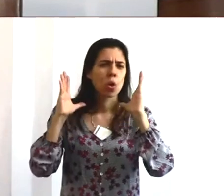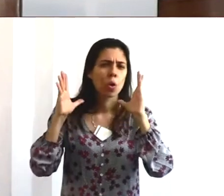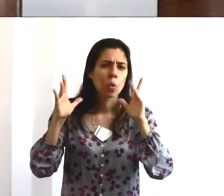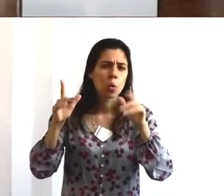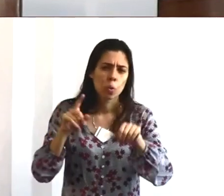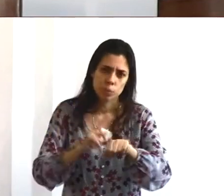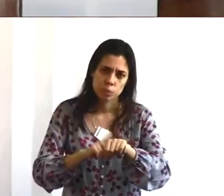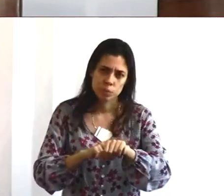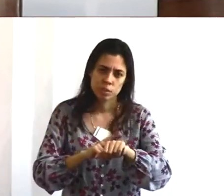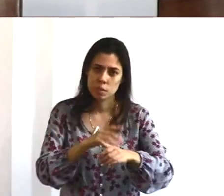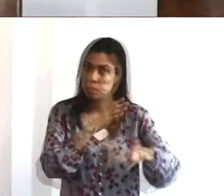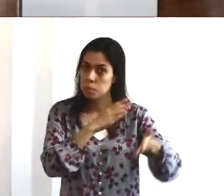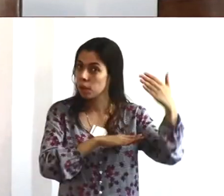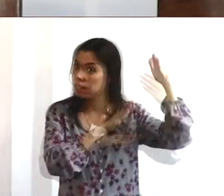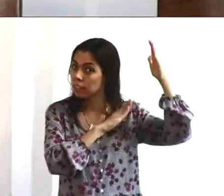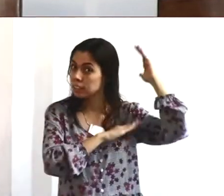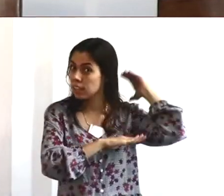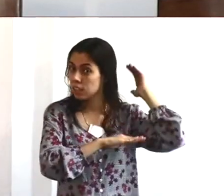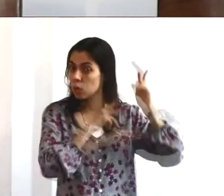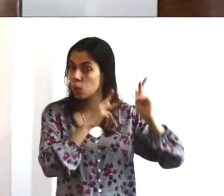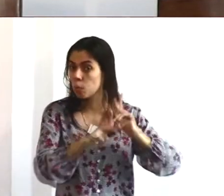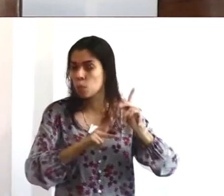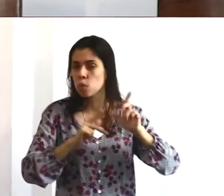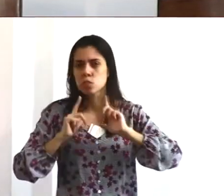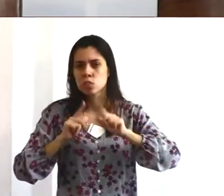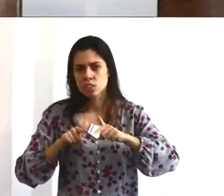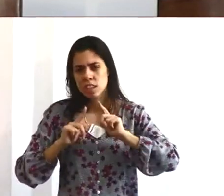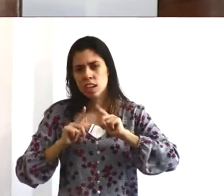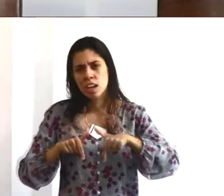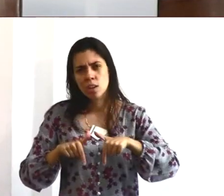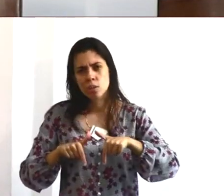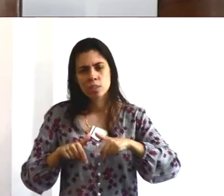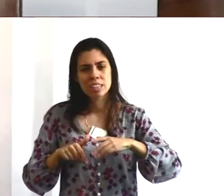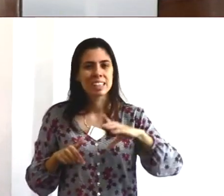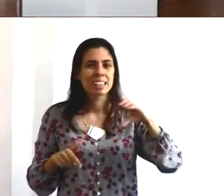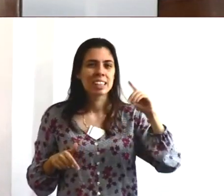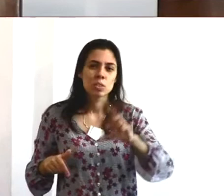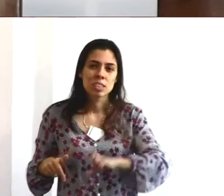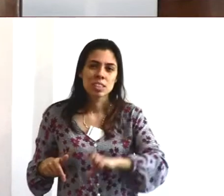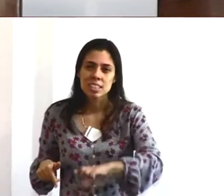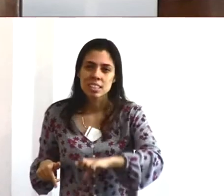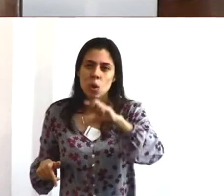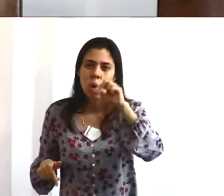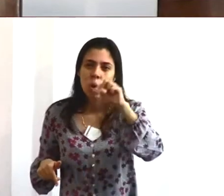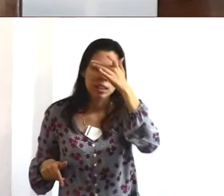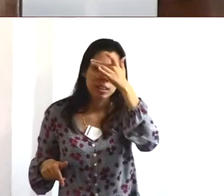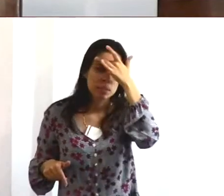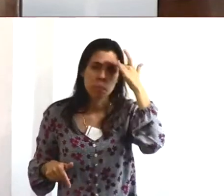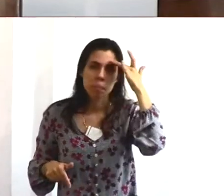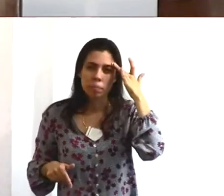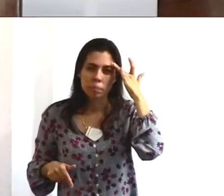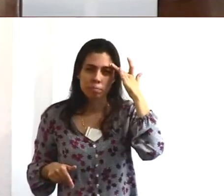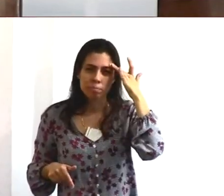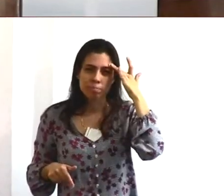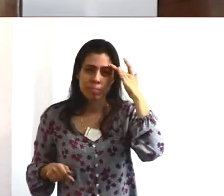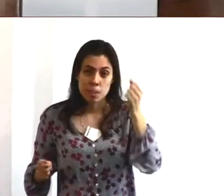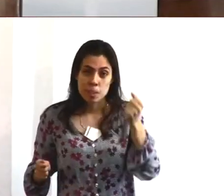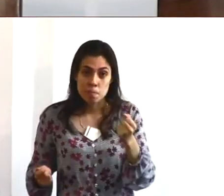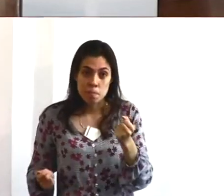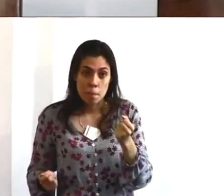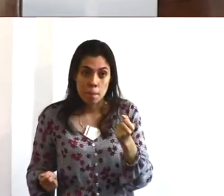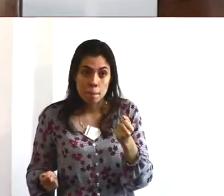por diversas vezes, Deus levantou homens e fez de forma